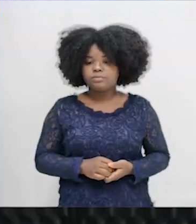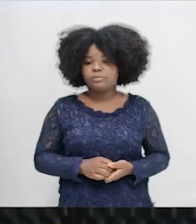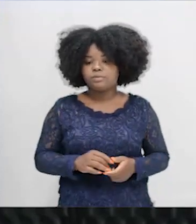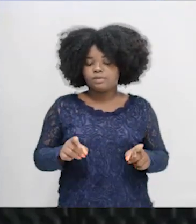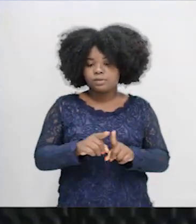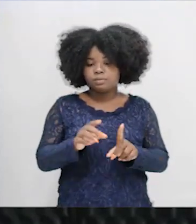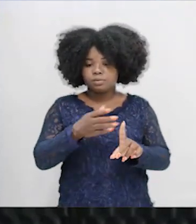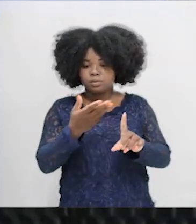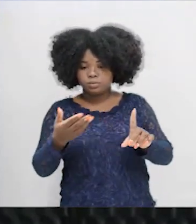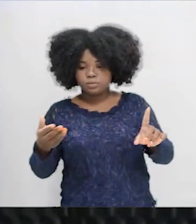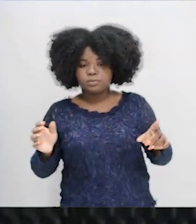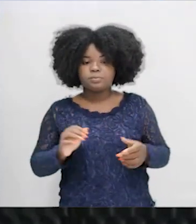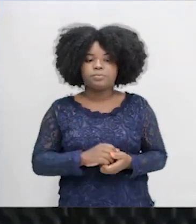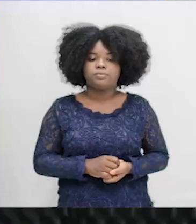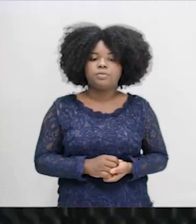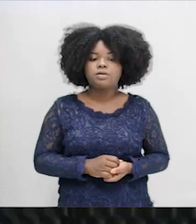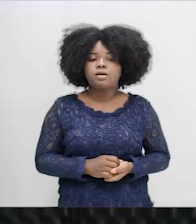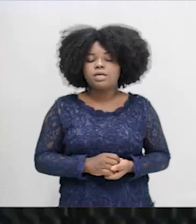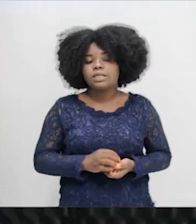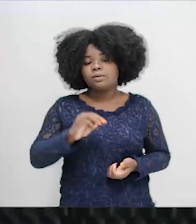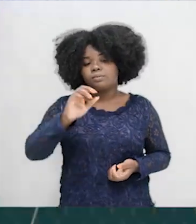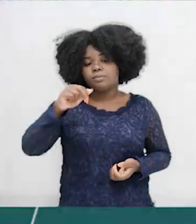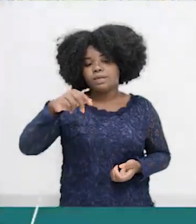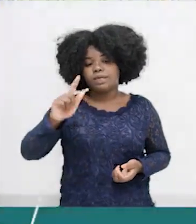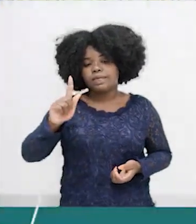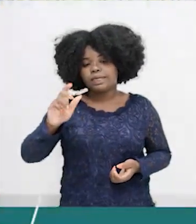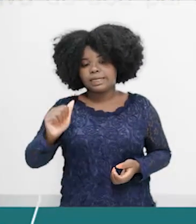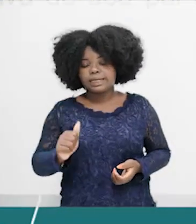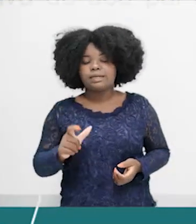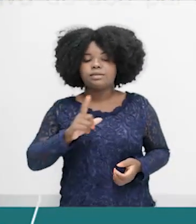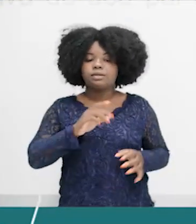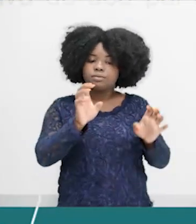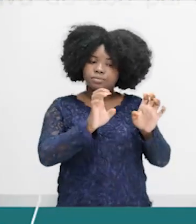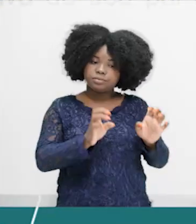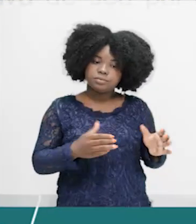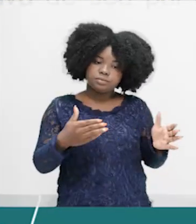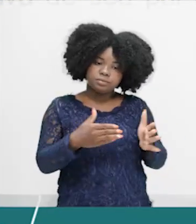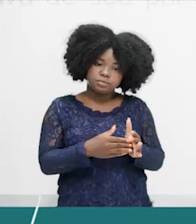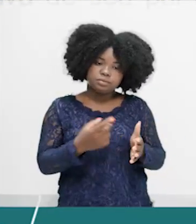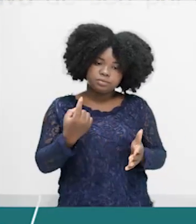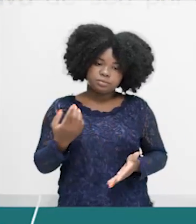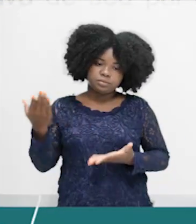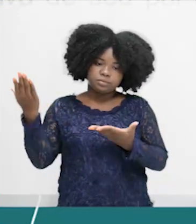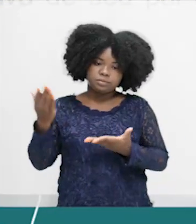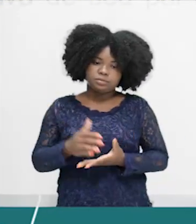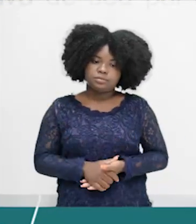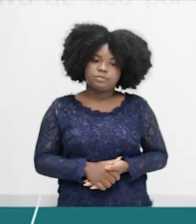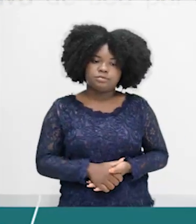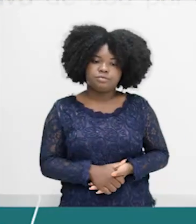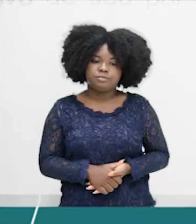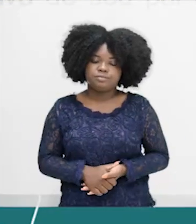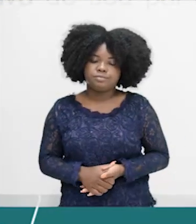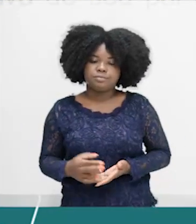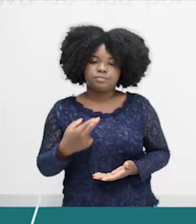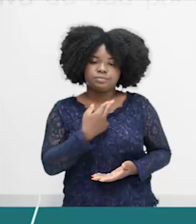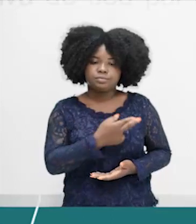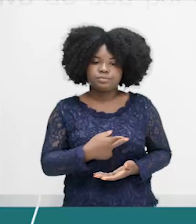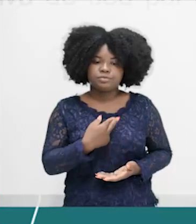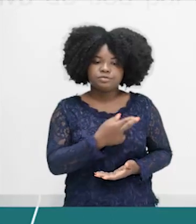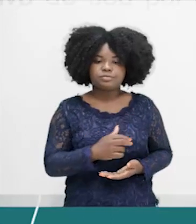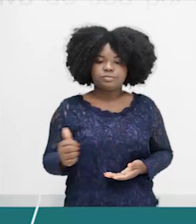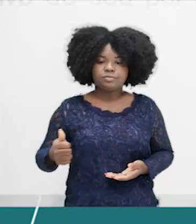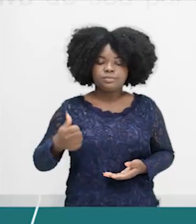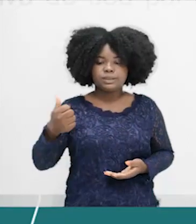Então, para quem não conhece, os mangás eles têm essa estrutura. E por último, a graphic novel, que são romances para